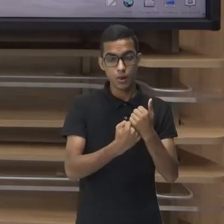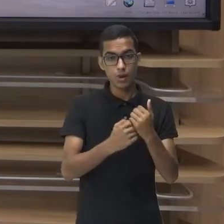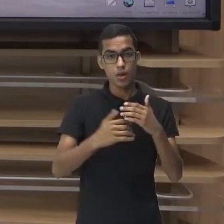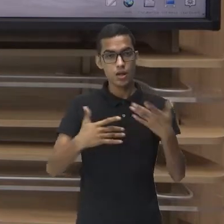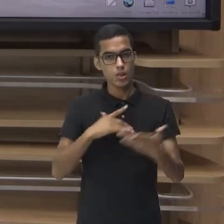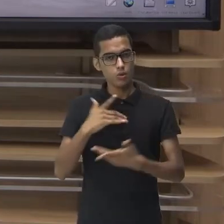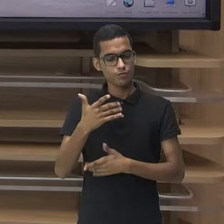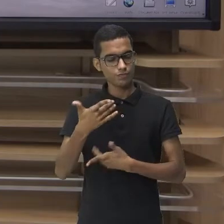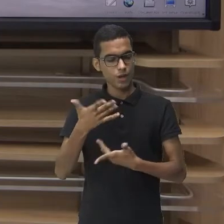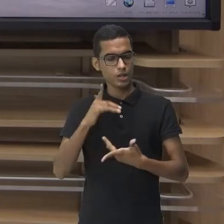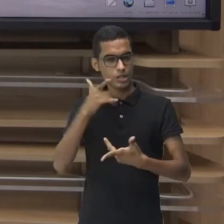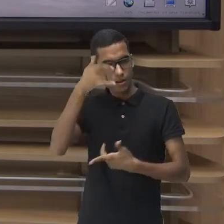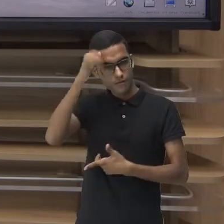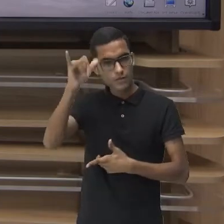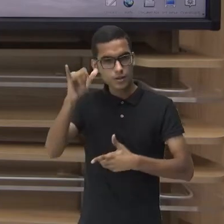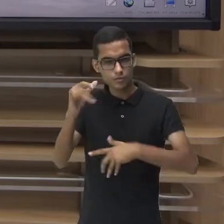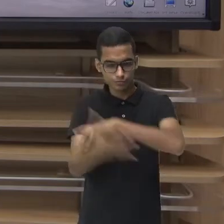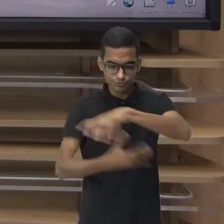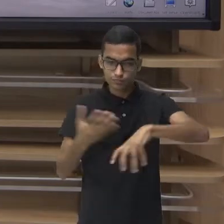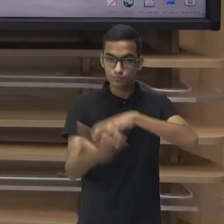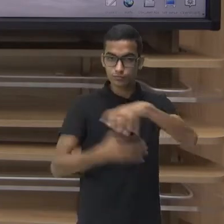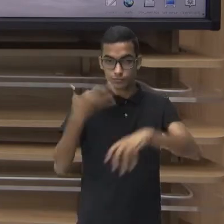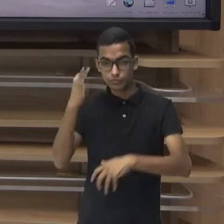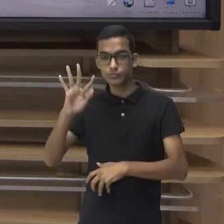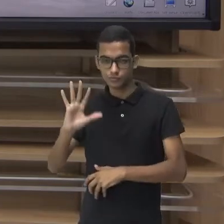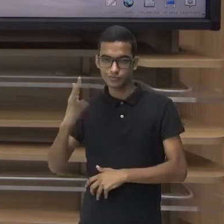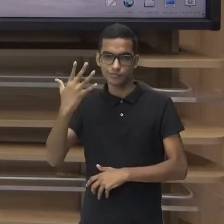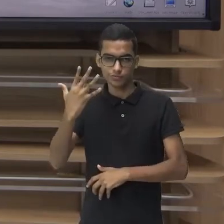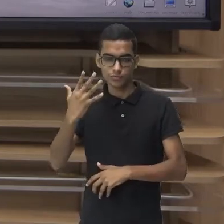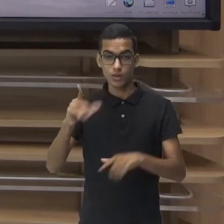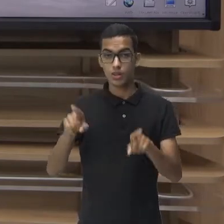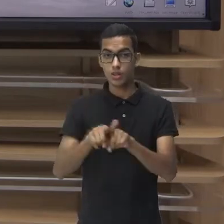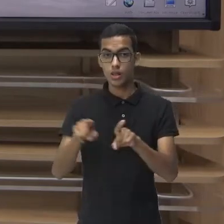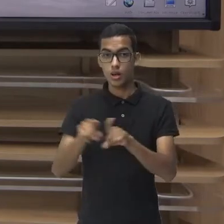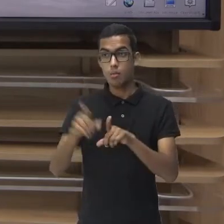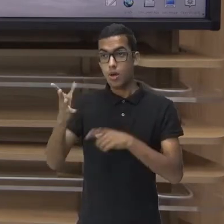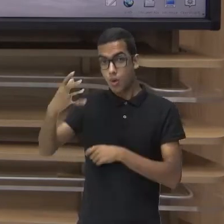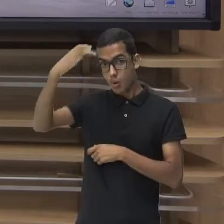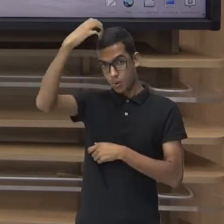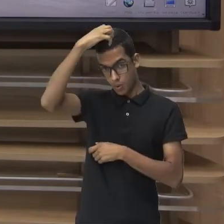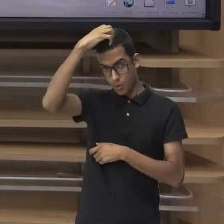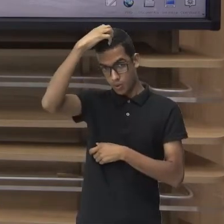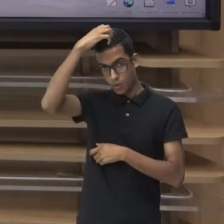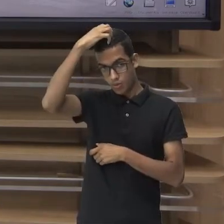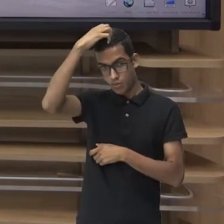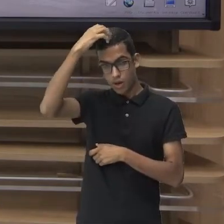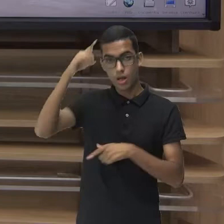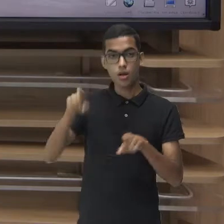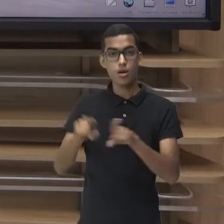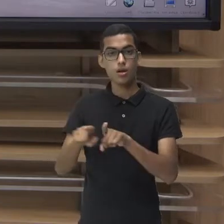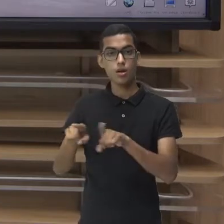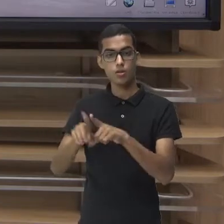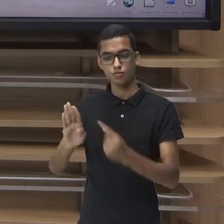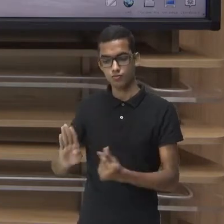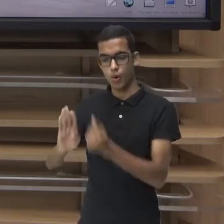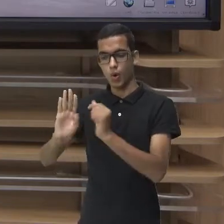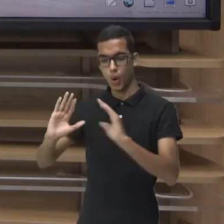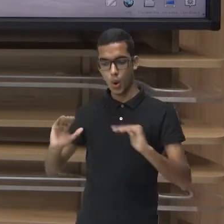que está acontecendo. O clero e a alta burguesia também vão se juntar ali com o monarca para